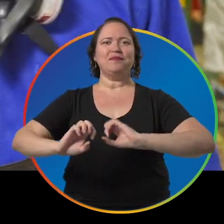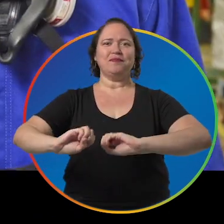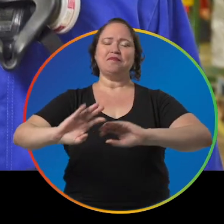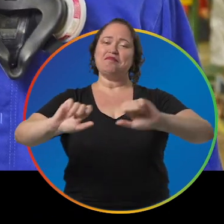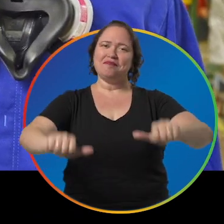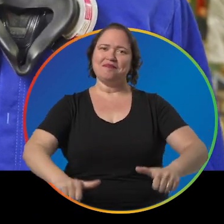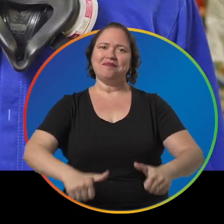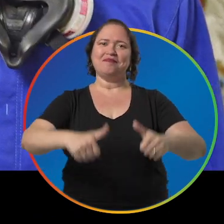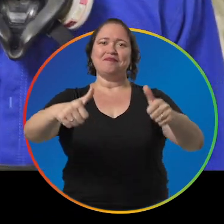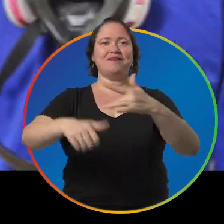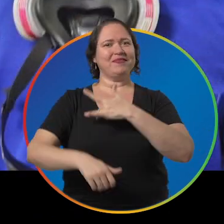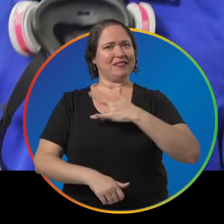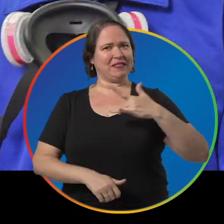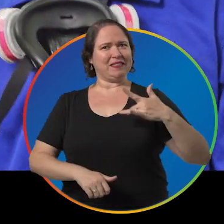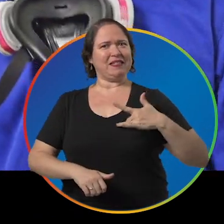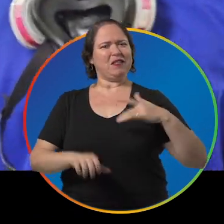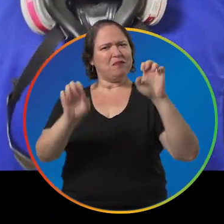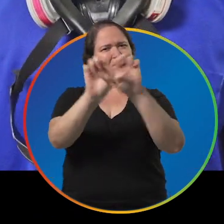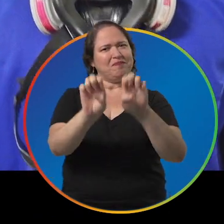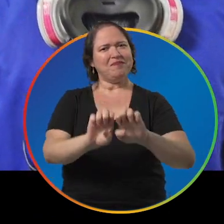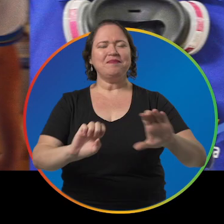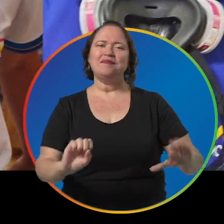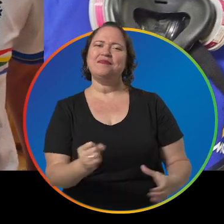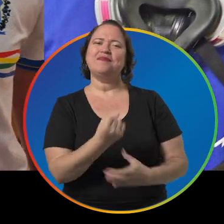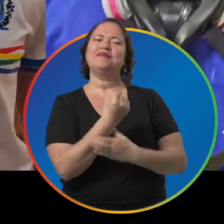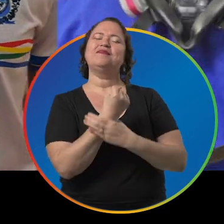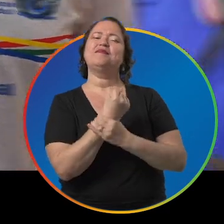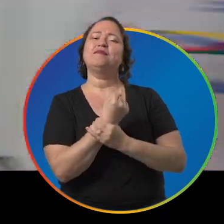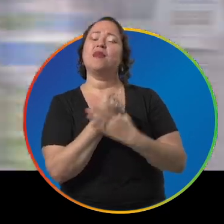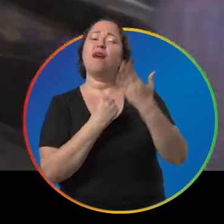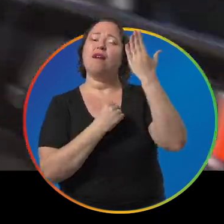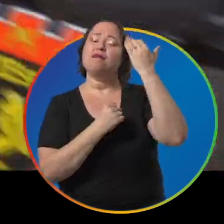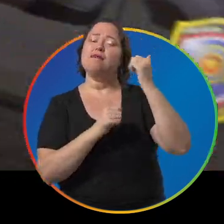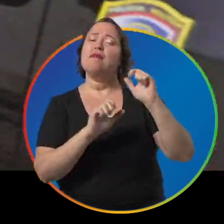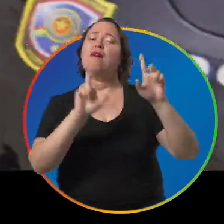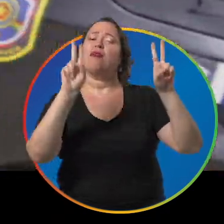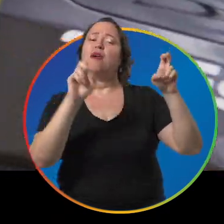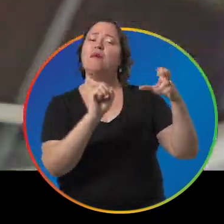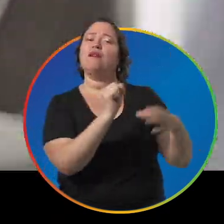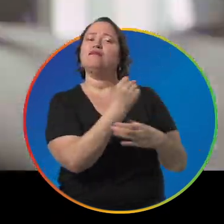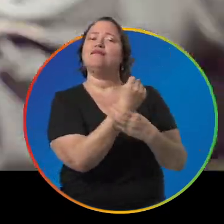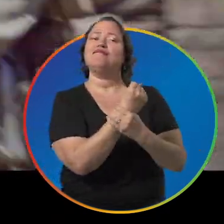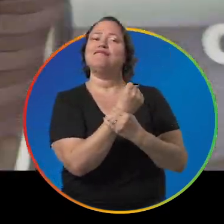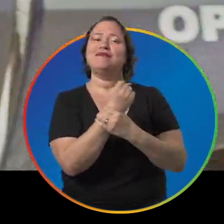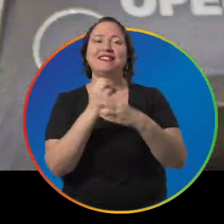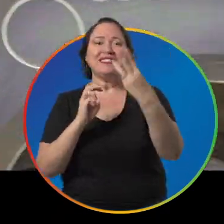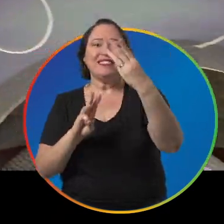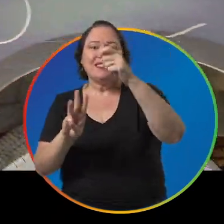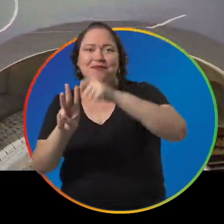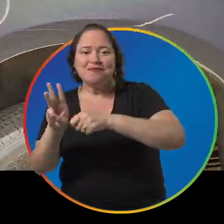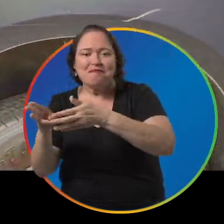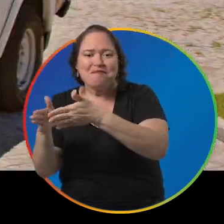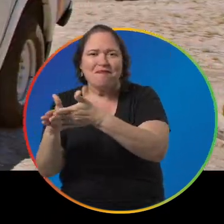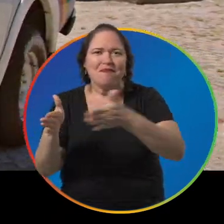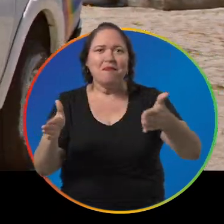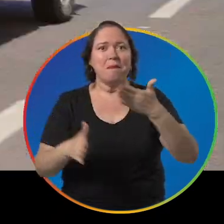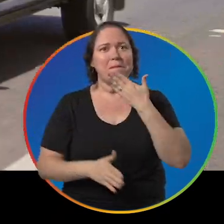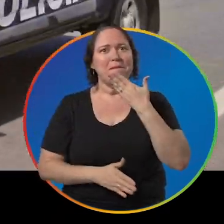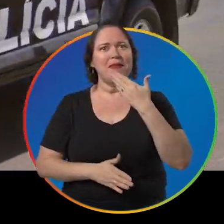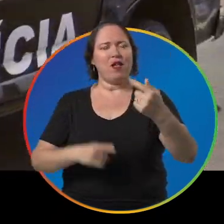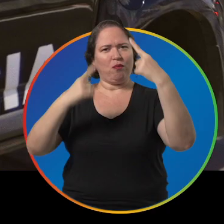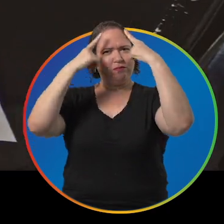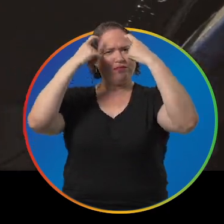em educação de qualidade, saúde, infraestrutura e segurança. E por falar em segurança, este ano tivemos o melhor trimestre